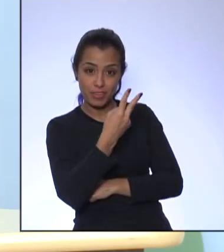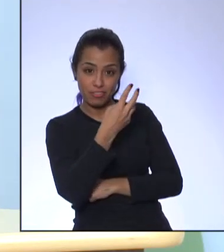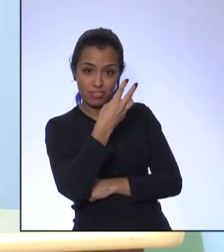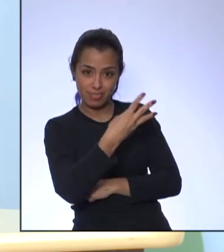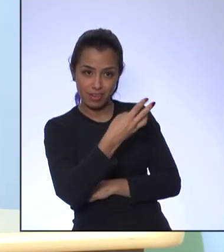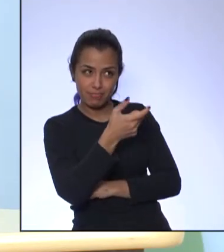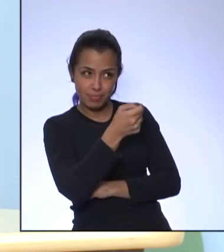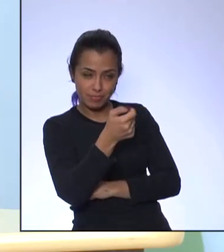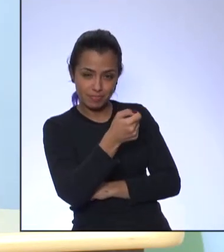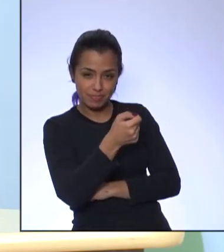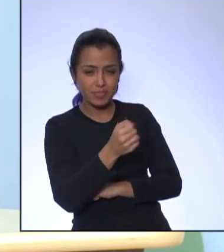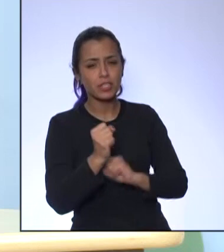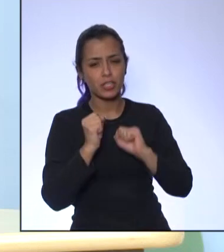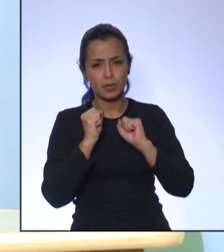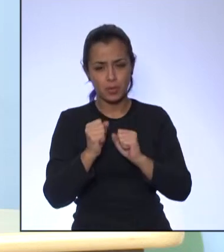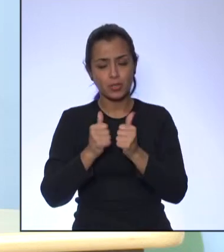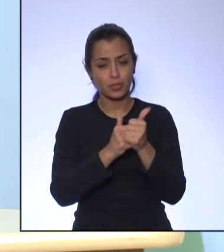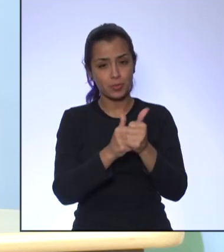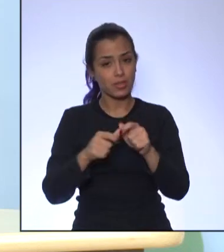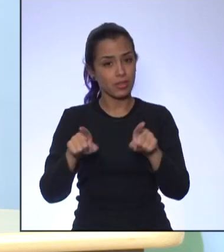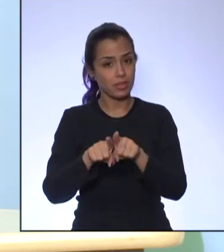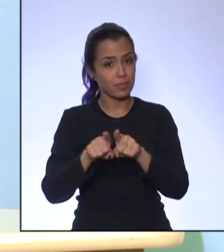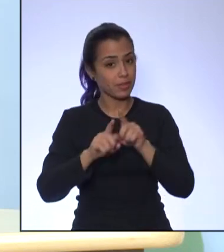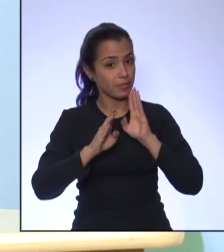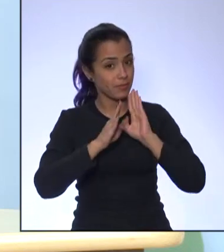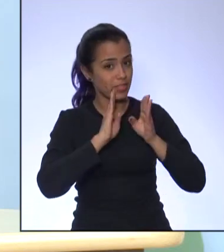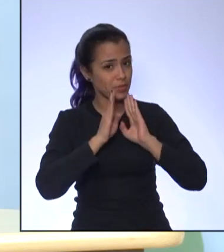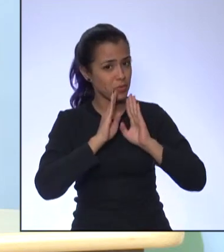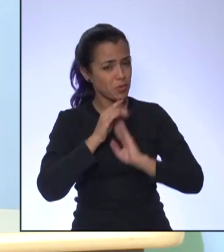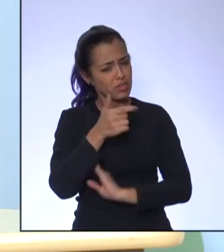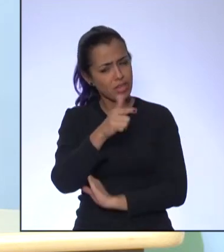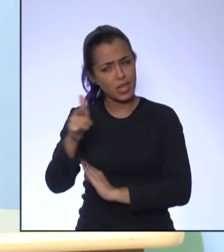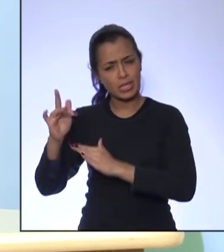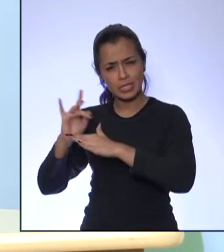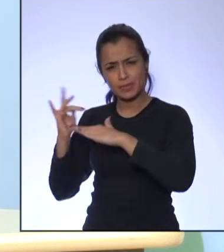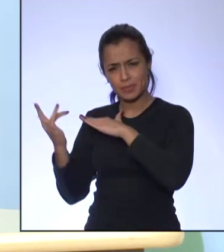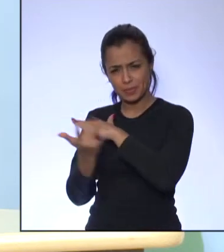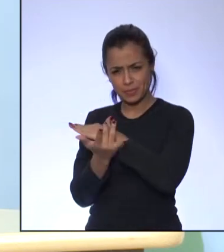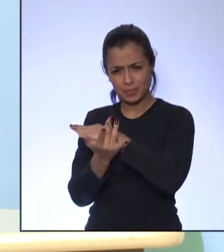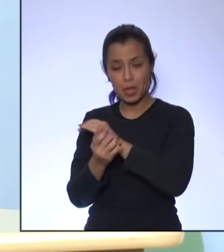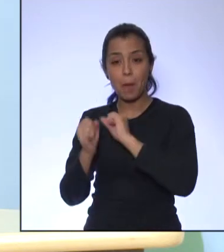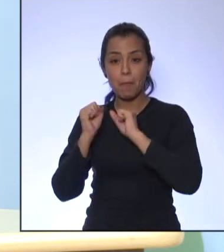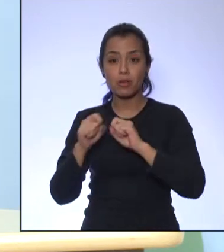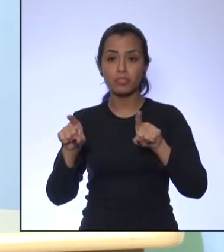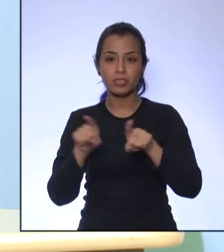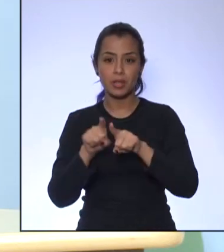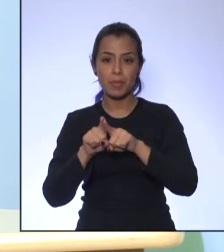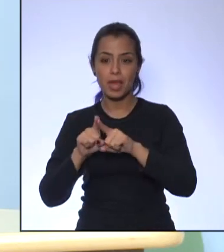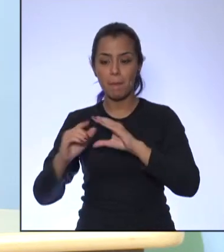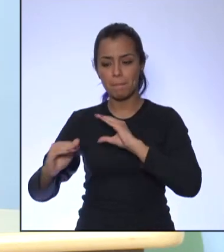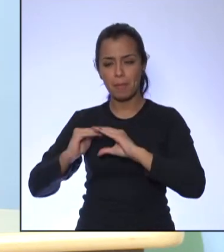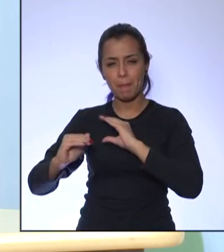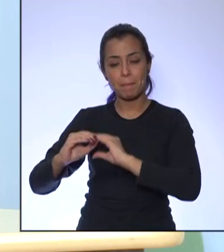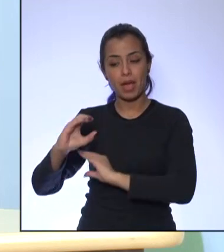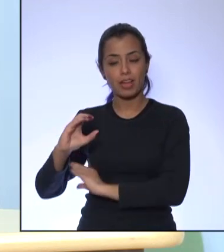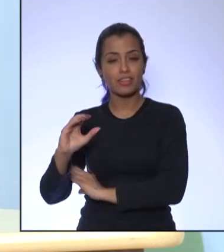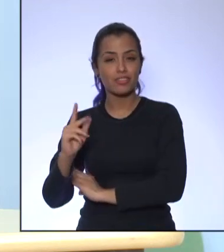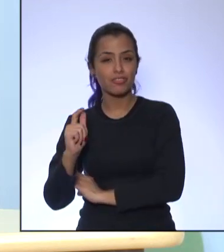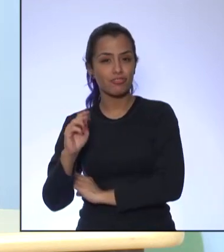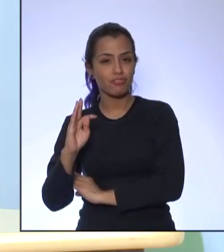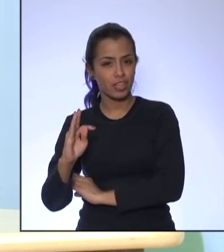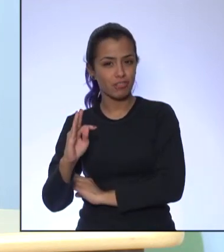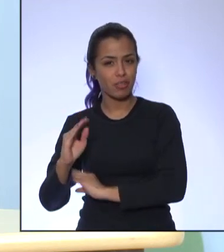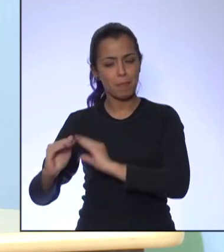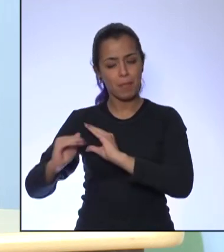podem acompanhar pelo Facebook e outras redes sociais. Não esqueçam de participar do chat, colocando as suas contribuições,